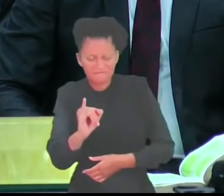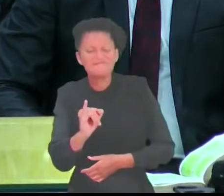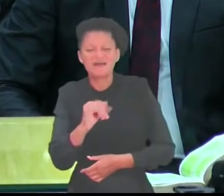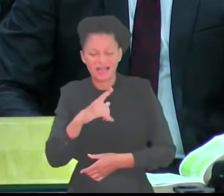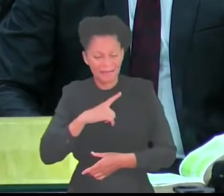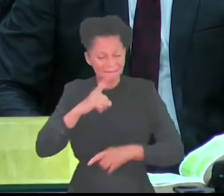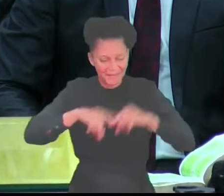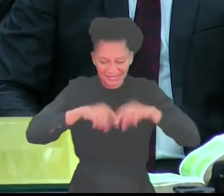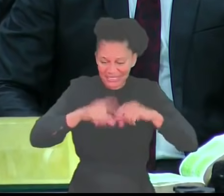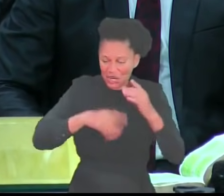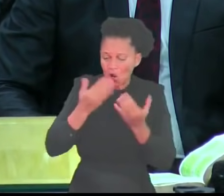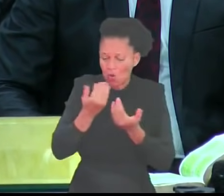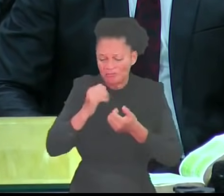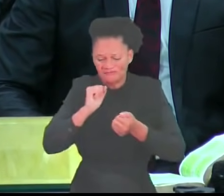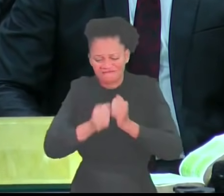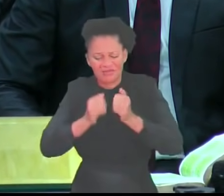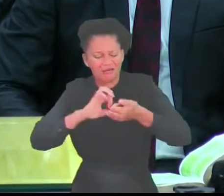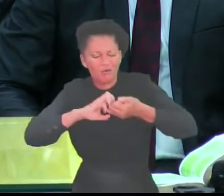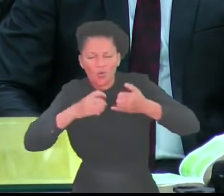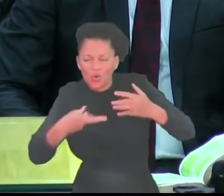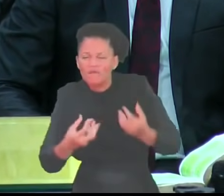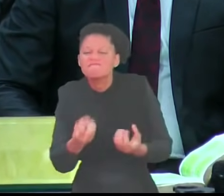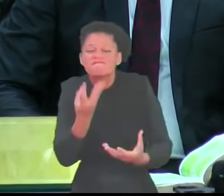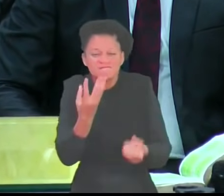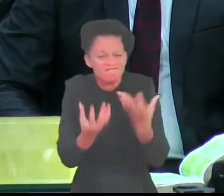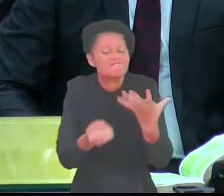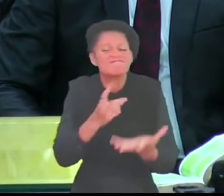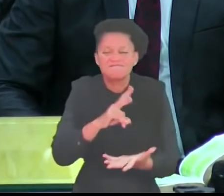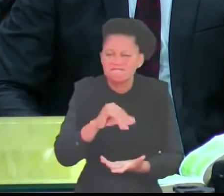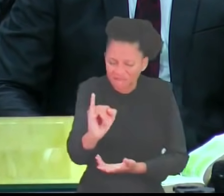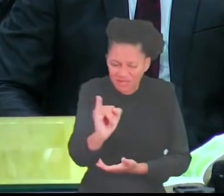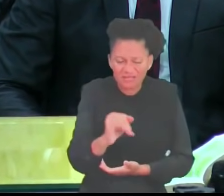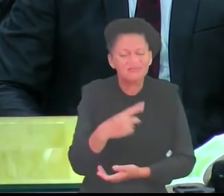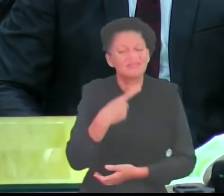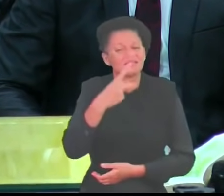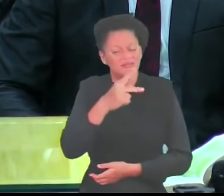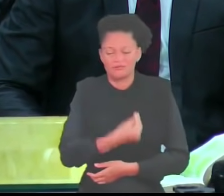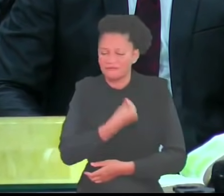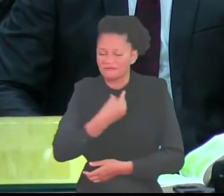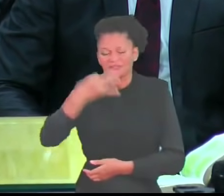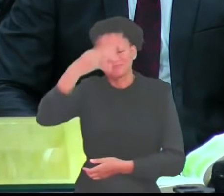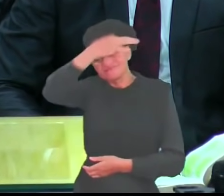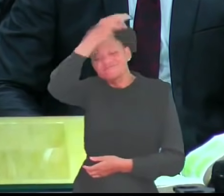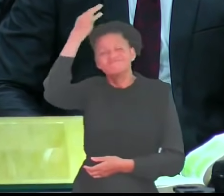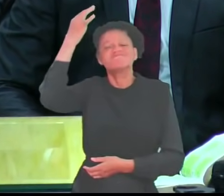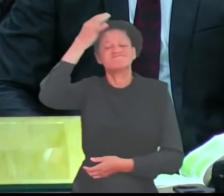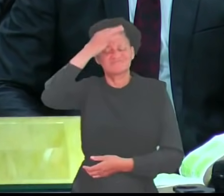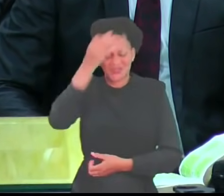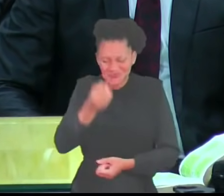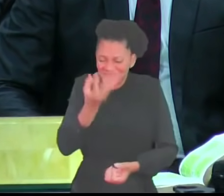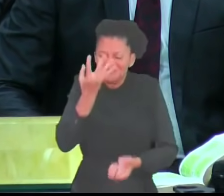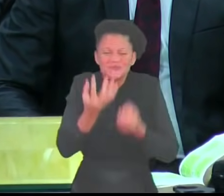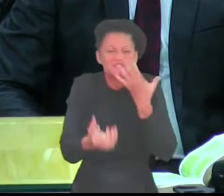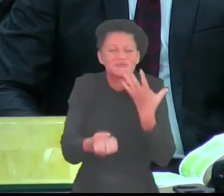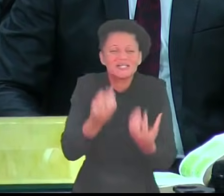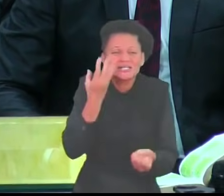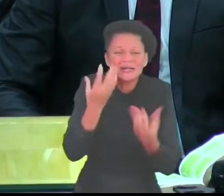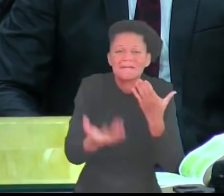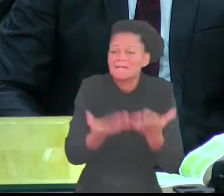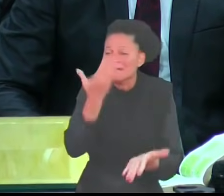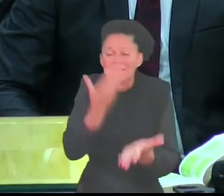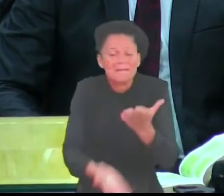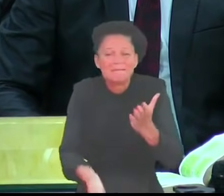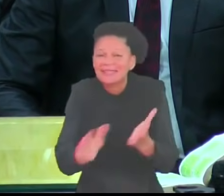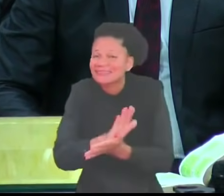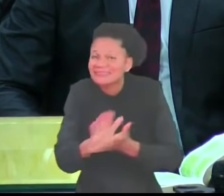dispensa. Vai passar esse lençol freático na tua vida espiritual. Vai passar esse lençol, não vai perecer